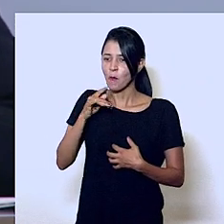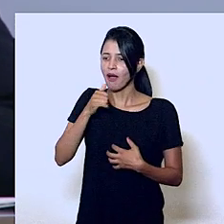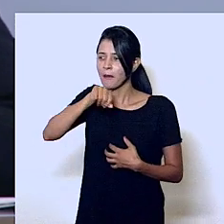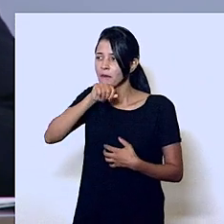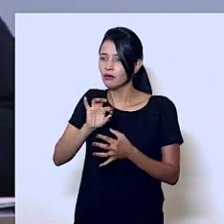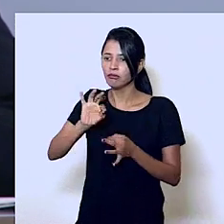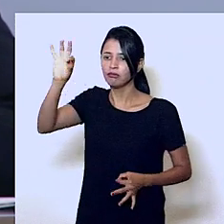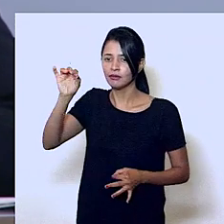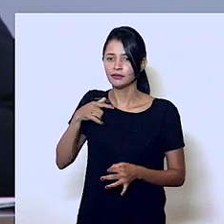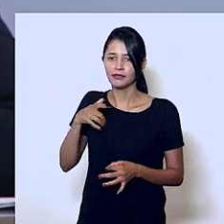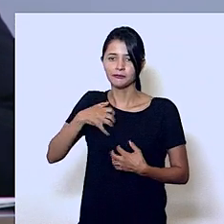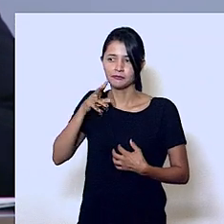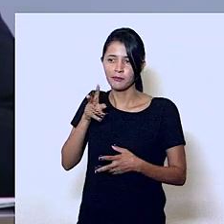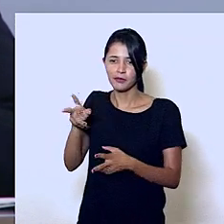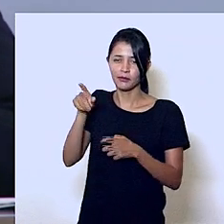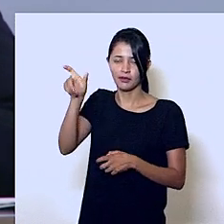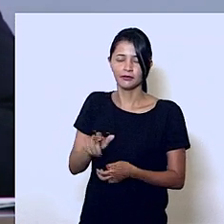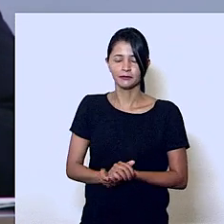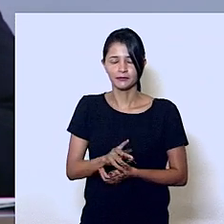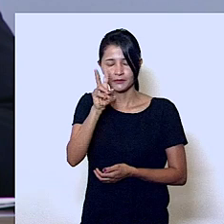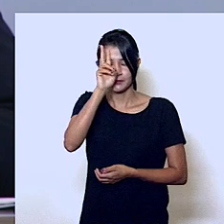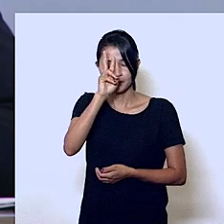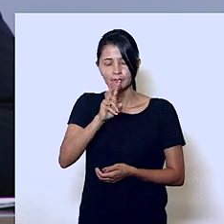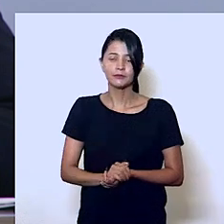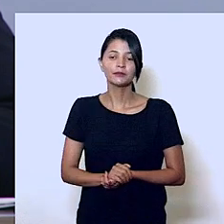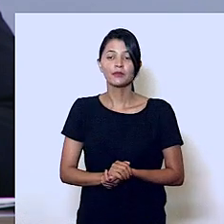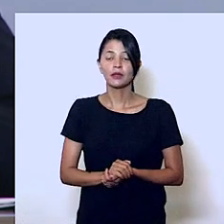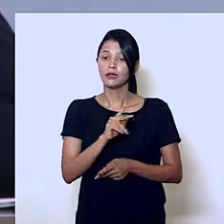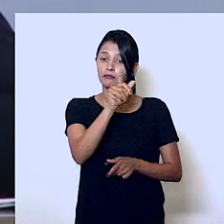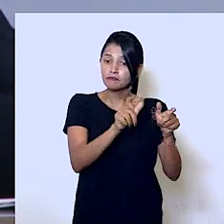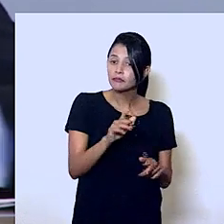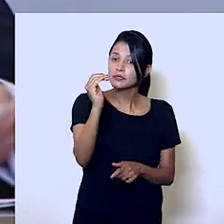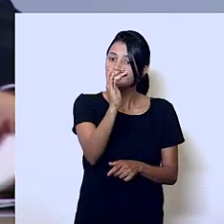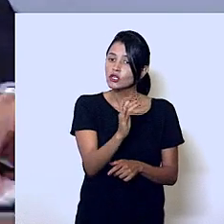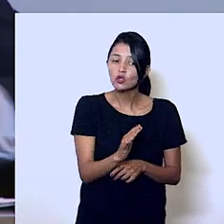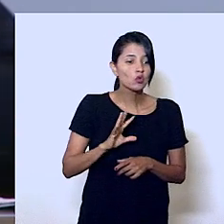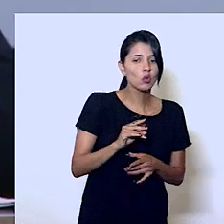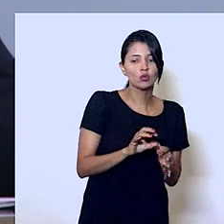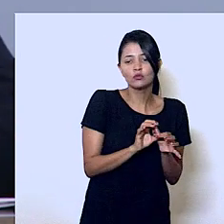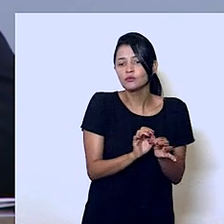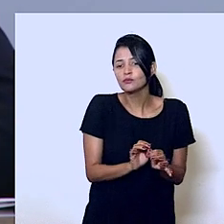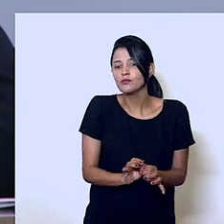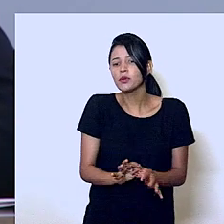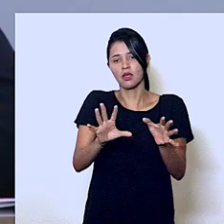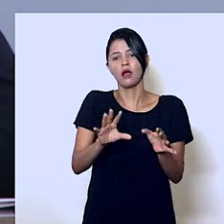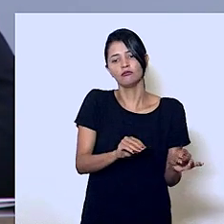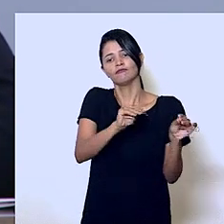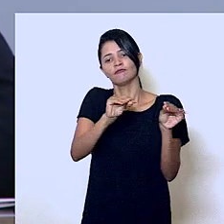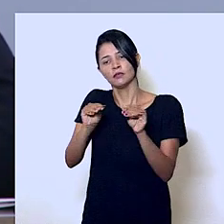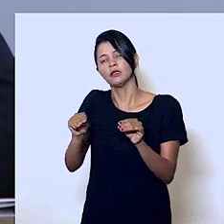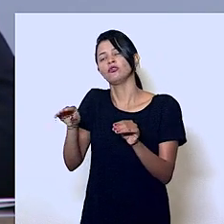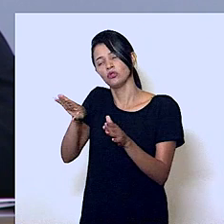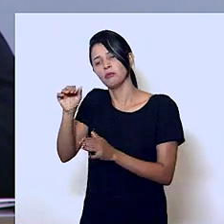nacionais brasileiros foram todos libertados e repatriados em segurança. Na minha Ribeirão Preto, eu me lembro, assistindo pela televisão, a